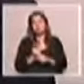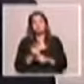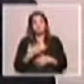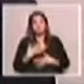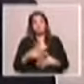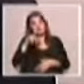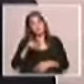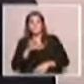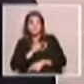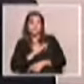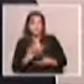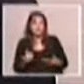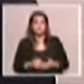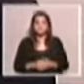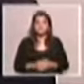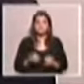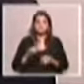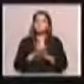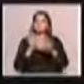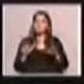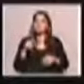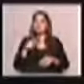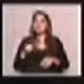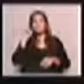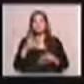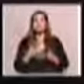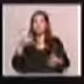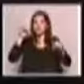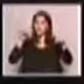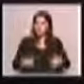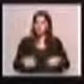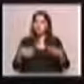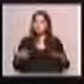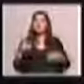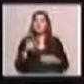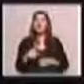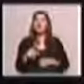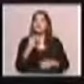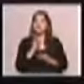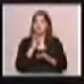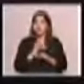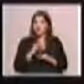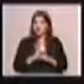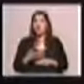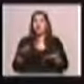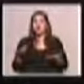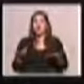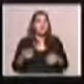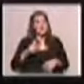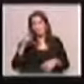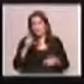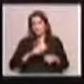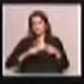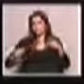pessoais. Claro. É claro que, apesar do dia se assinalar hoje, as celebrações acontecem ao longo de todo o mês de